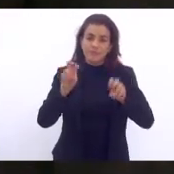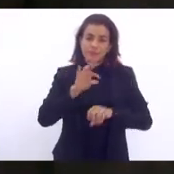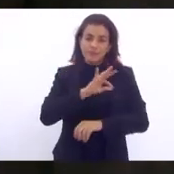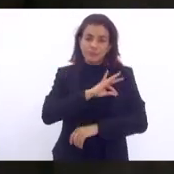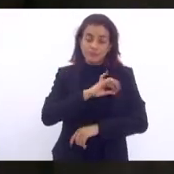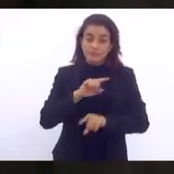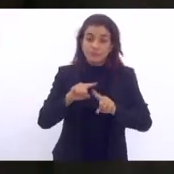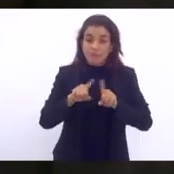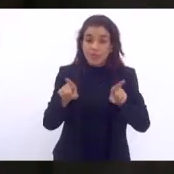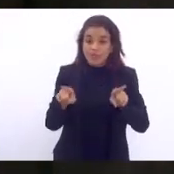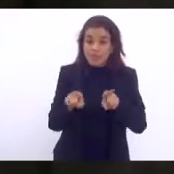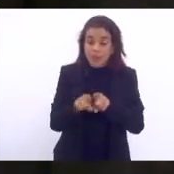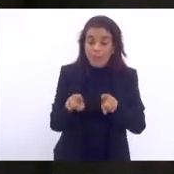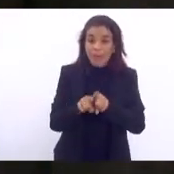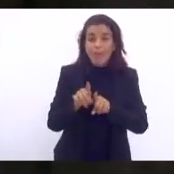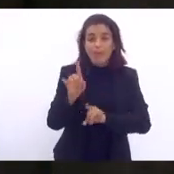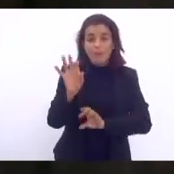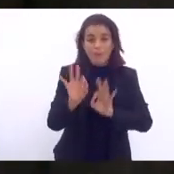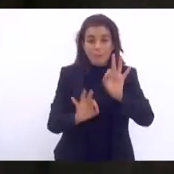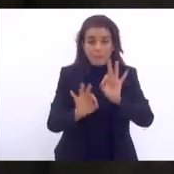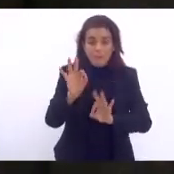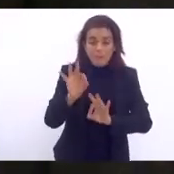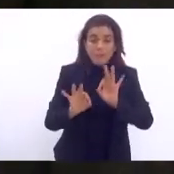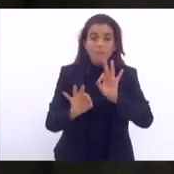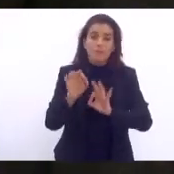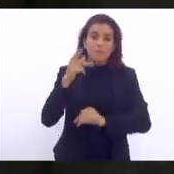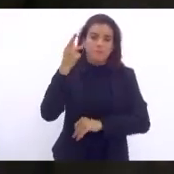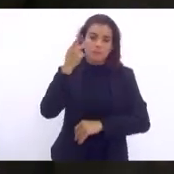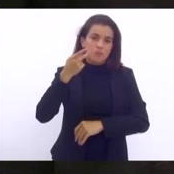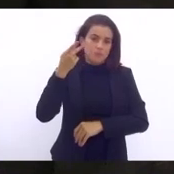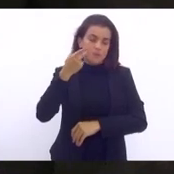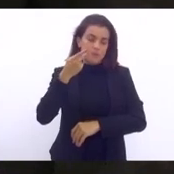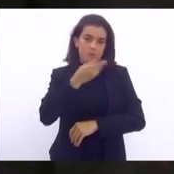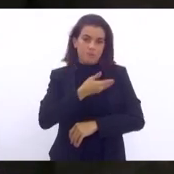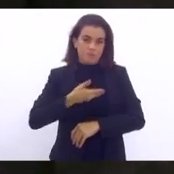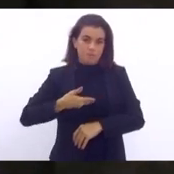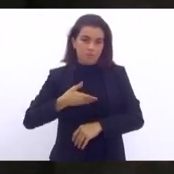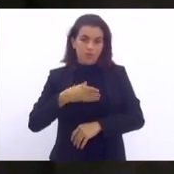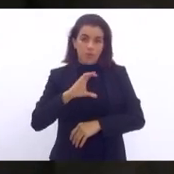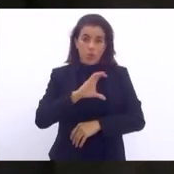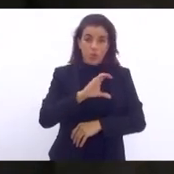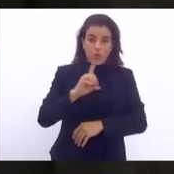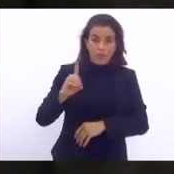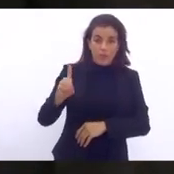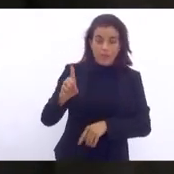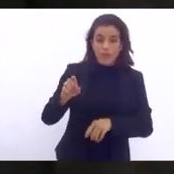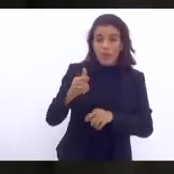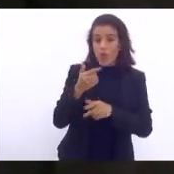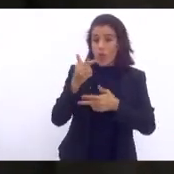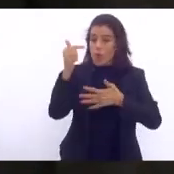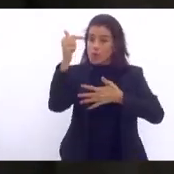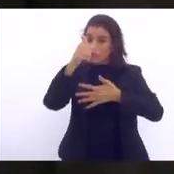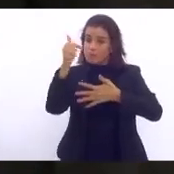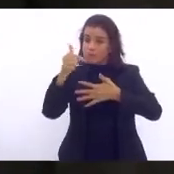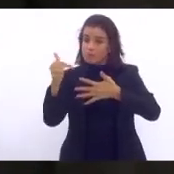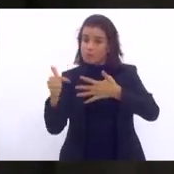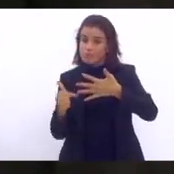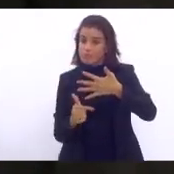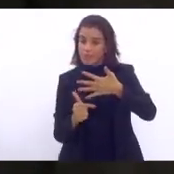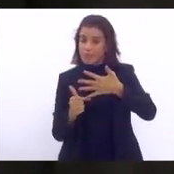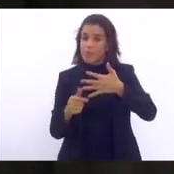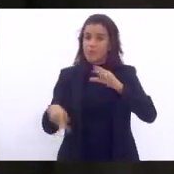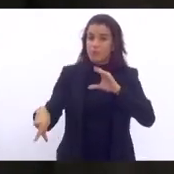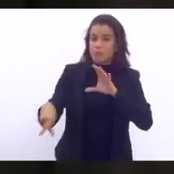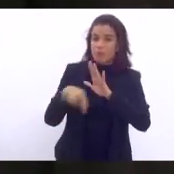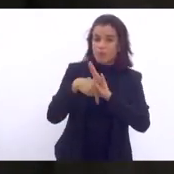de política pública, de coordenação, que envolve outras instâncias do próprio poder público, e a